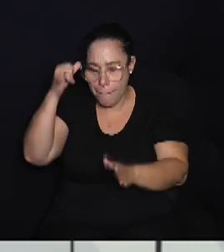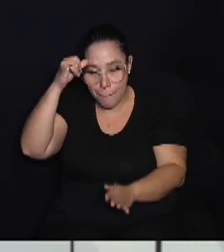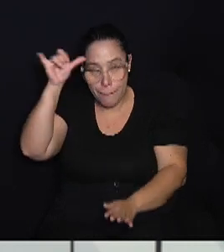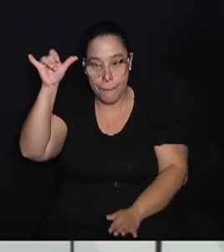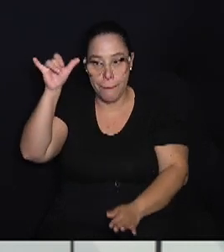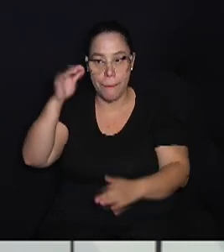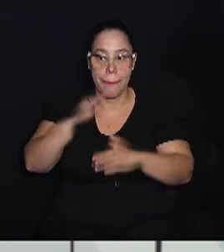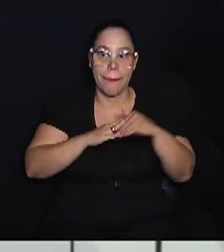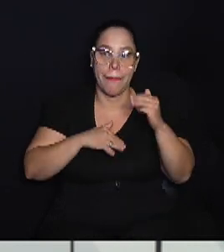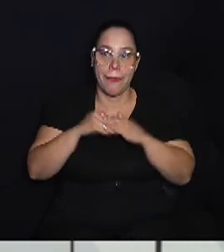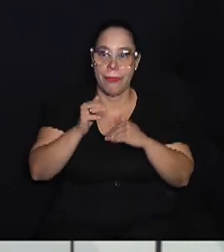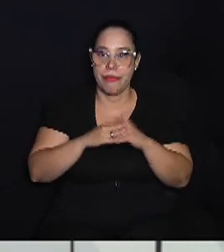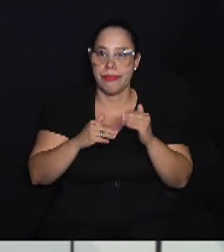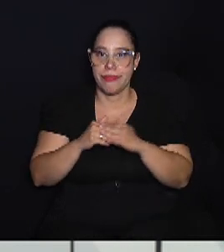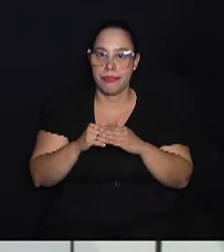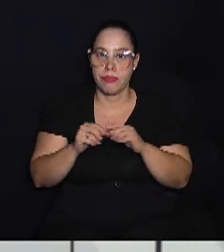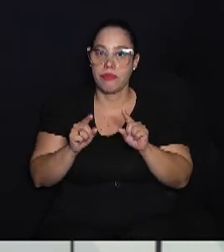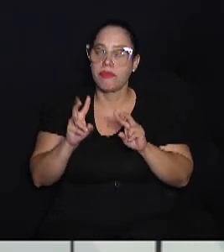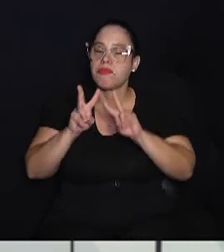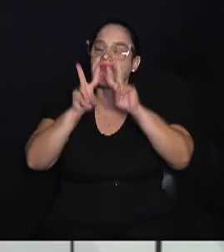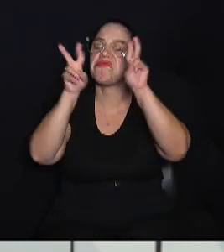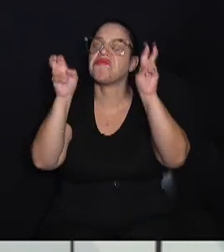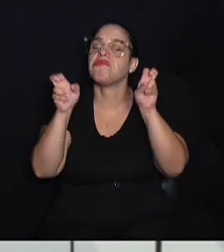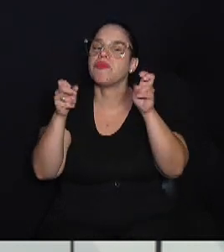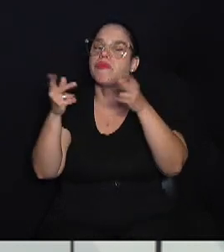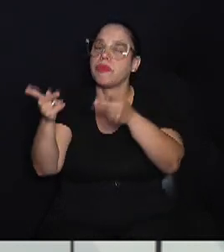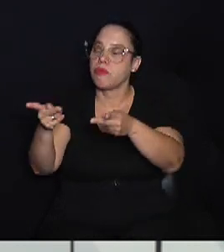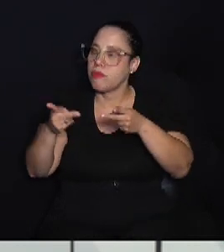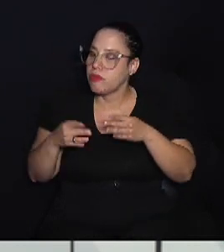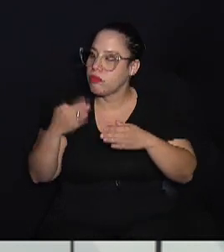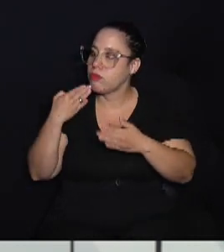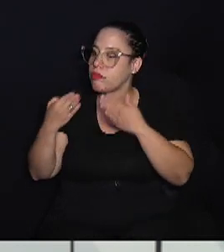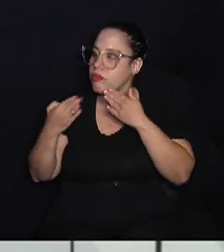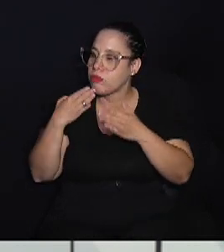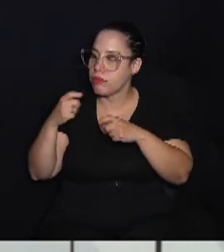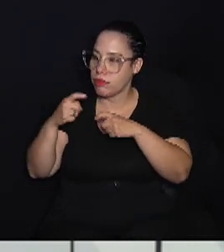e tratamento. Sobre esse tema, eu converso com a